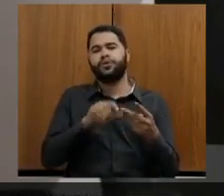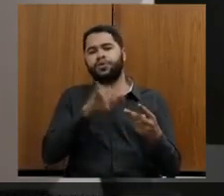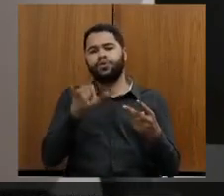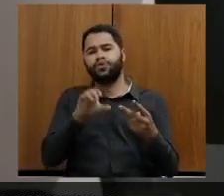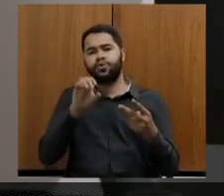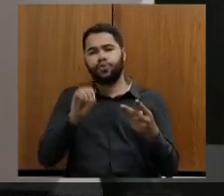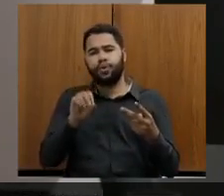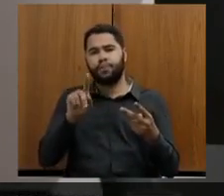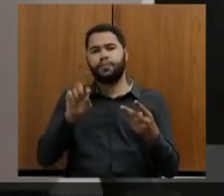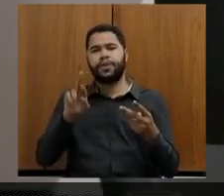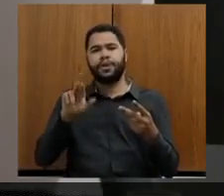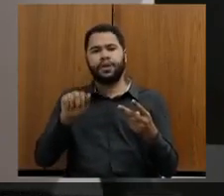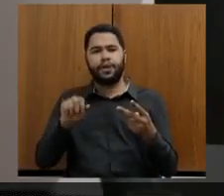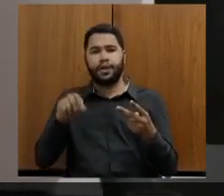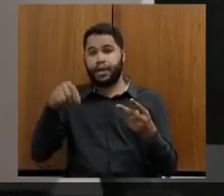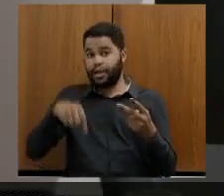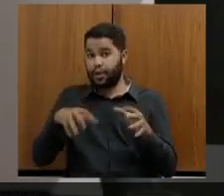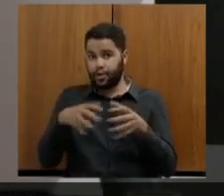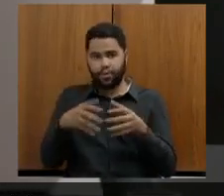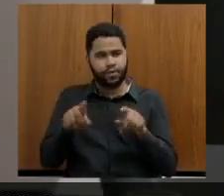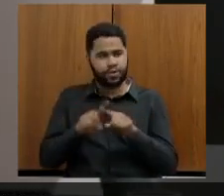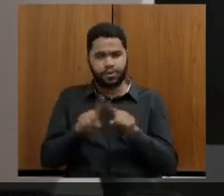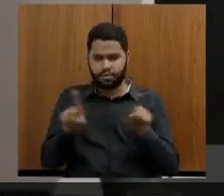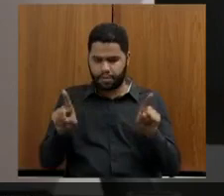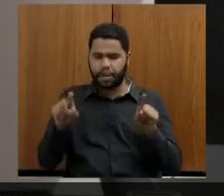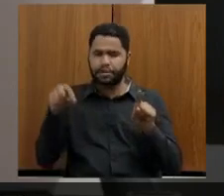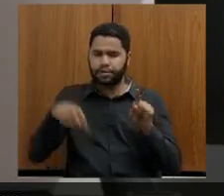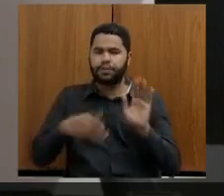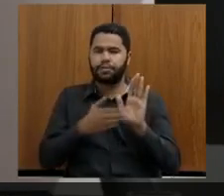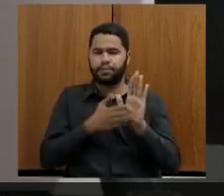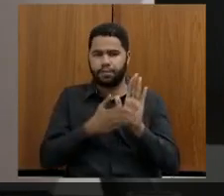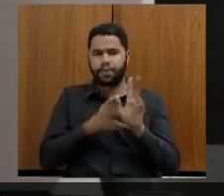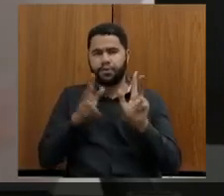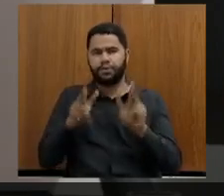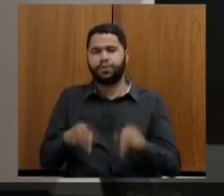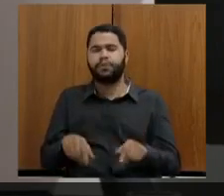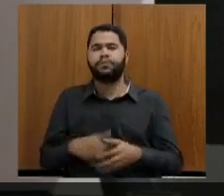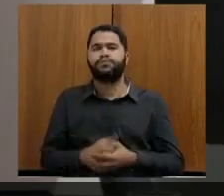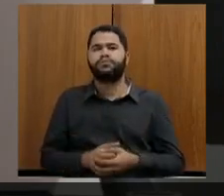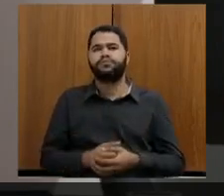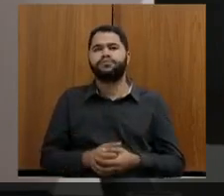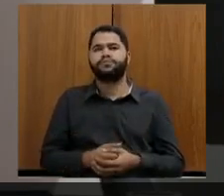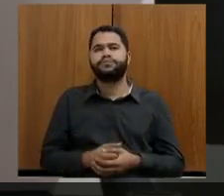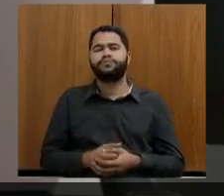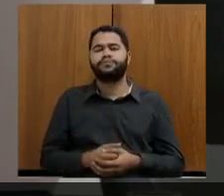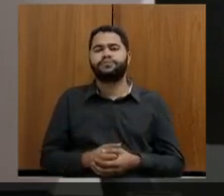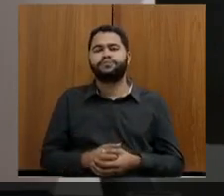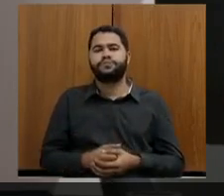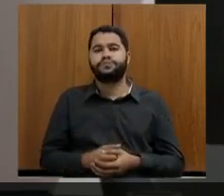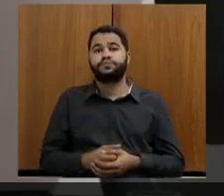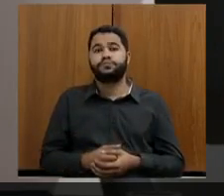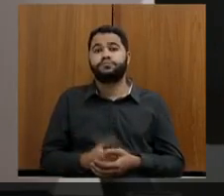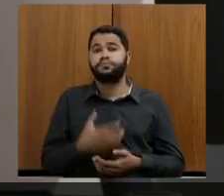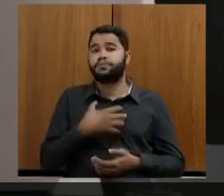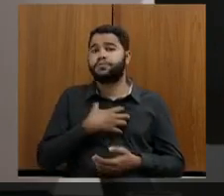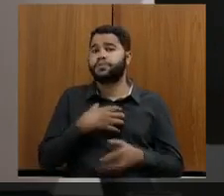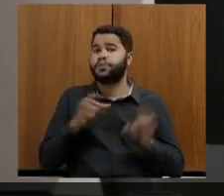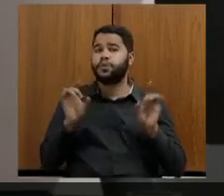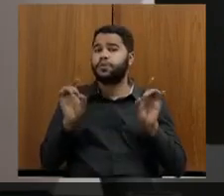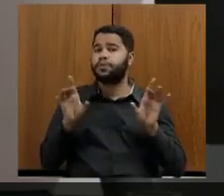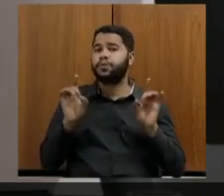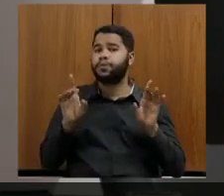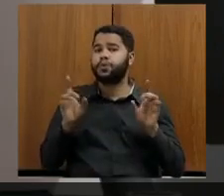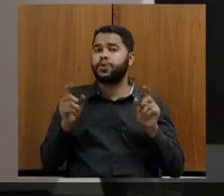Pereira serviço da viola que não são a comissão Mais também tem essa porta mas de uma forma muito